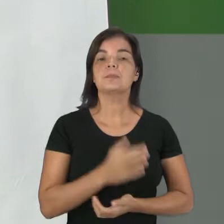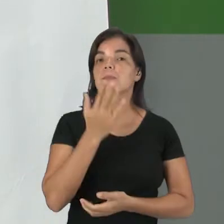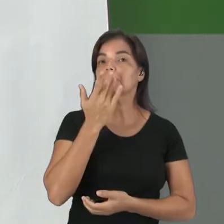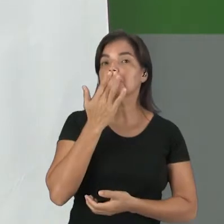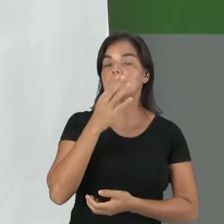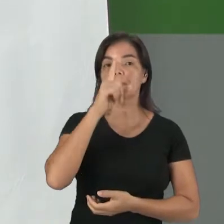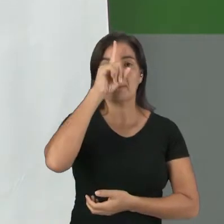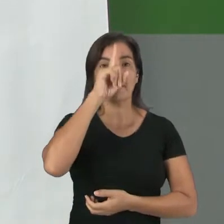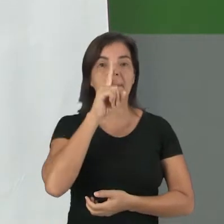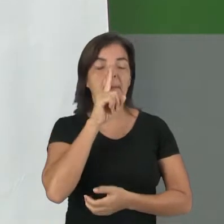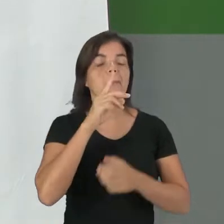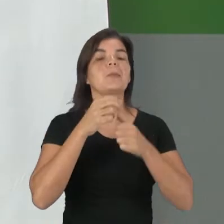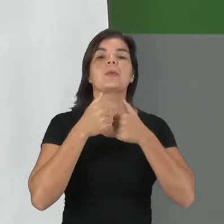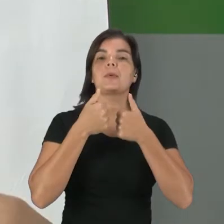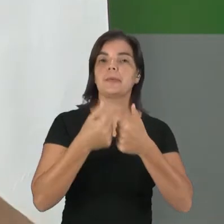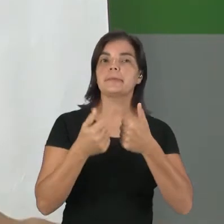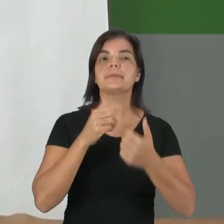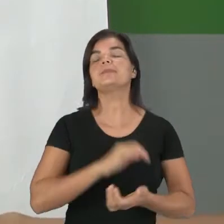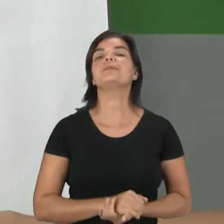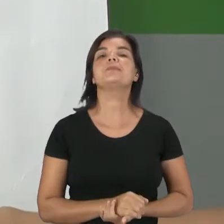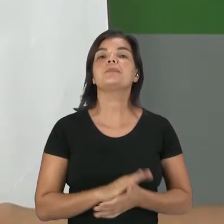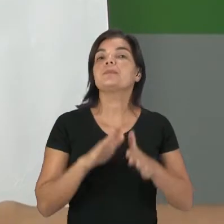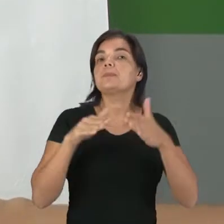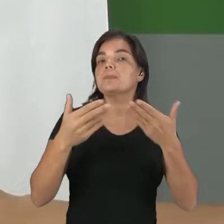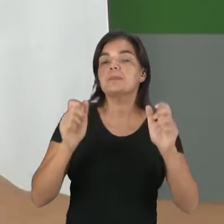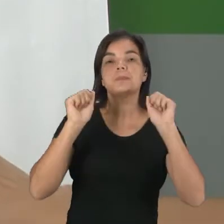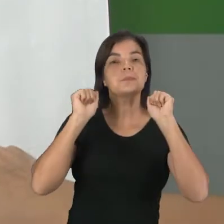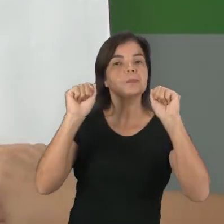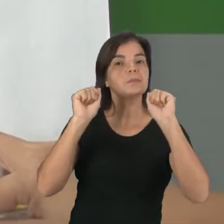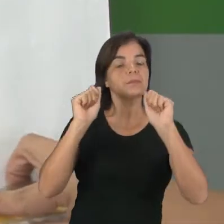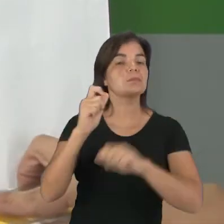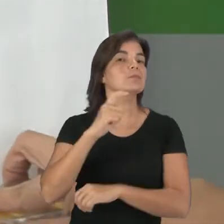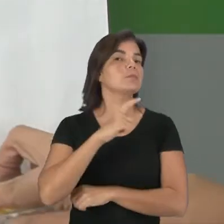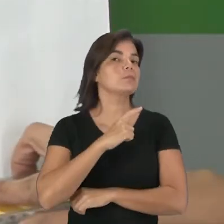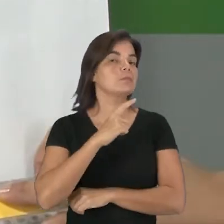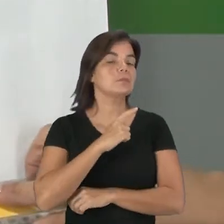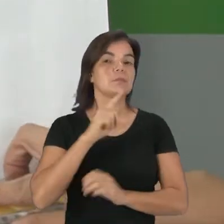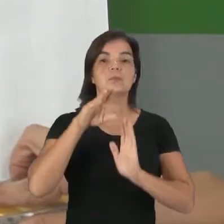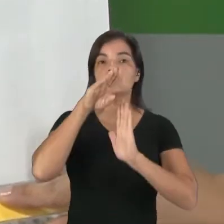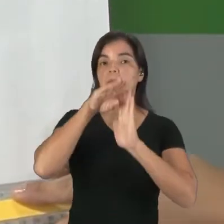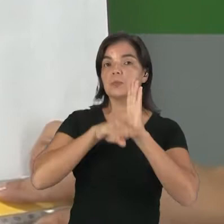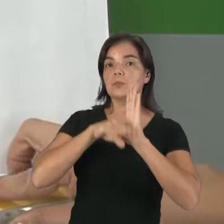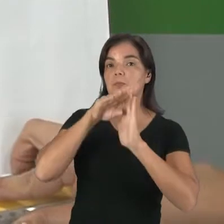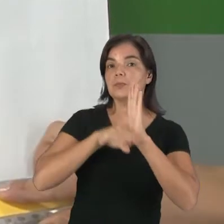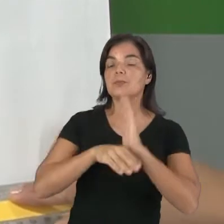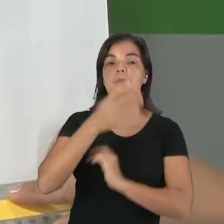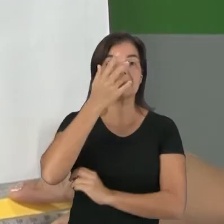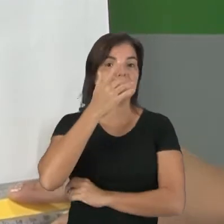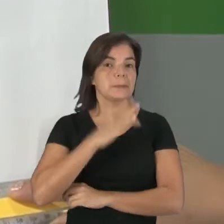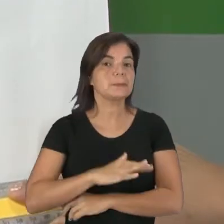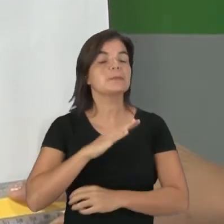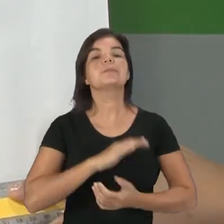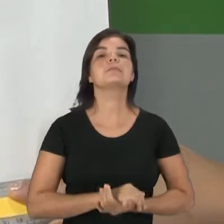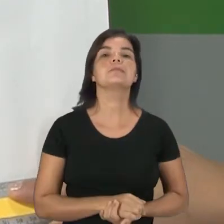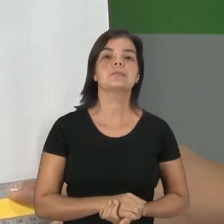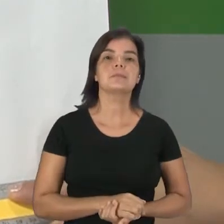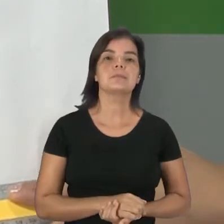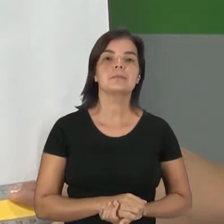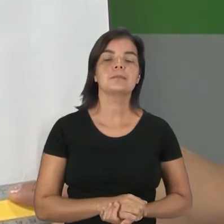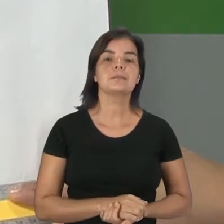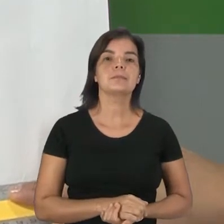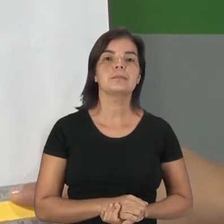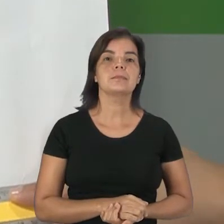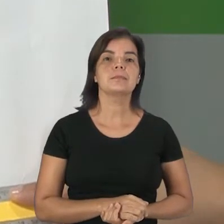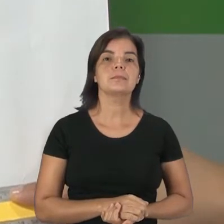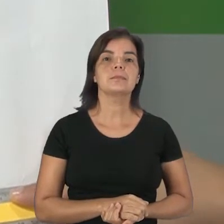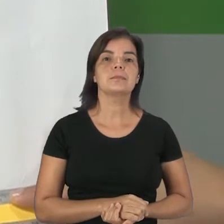cor amarelo, muito bem. E qual a torcida que tem menos crianças? Vamos